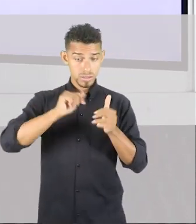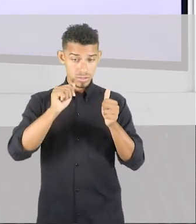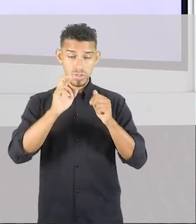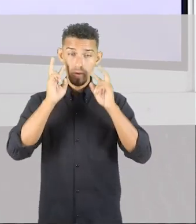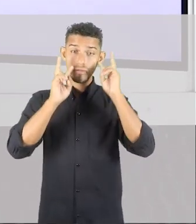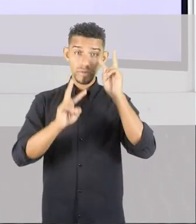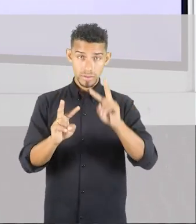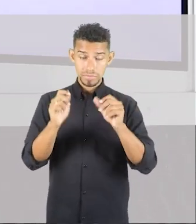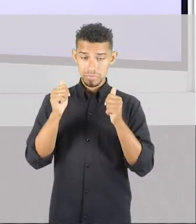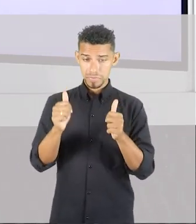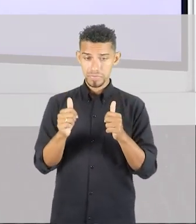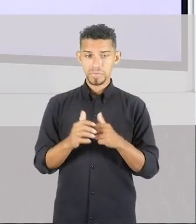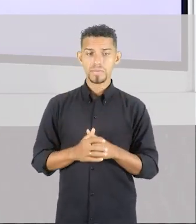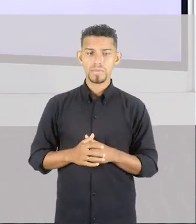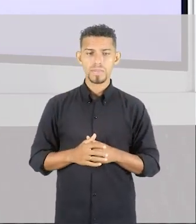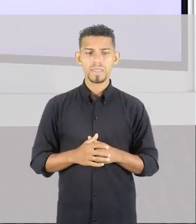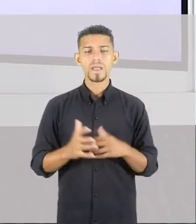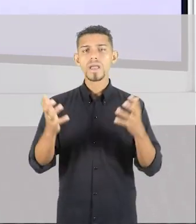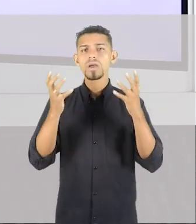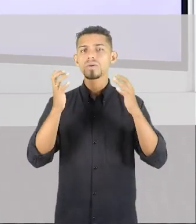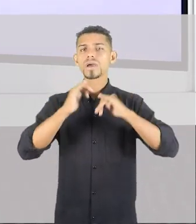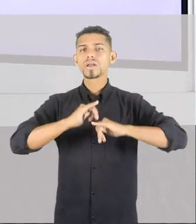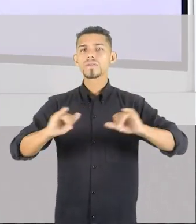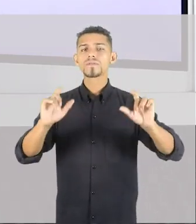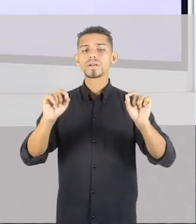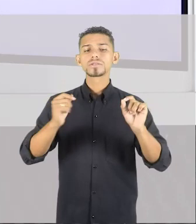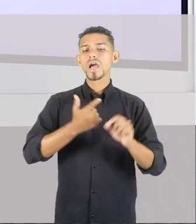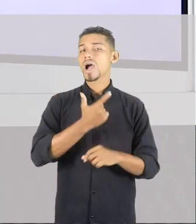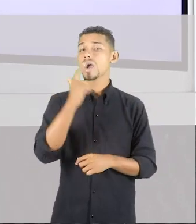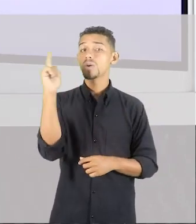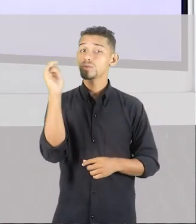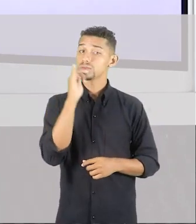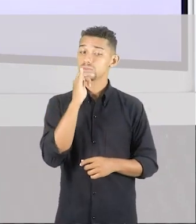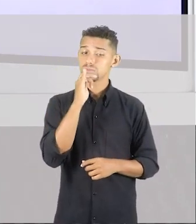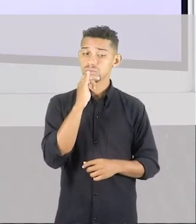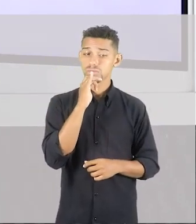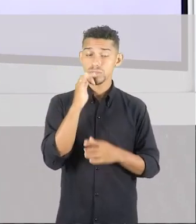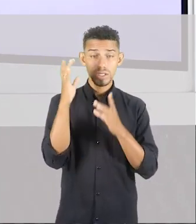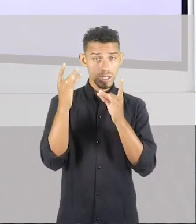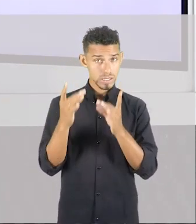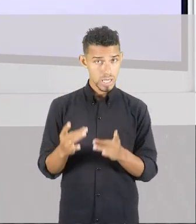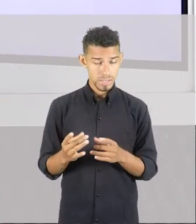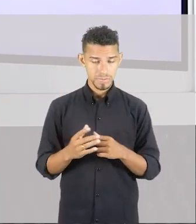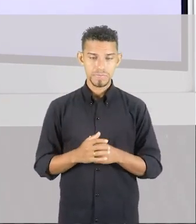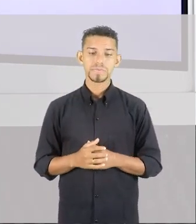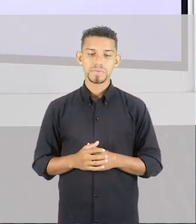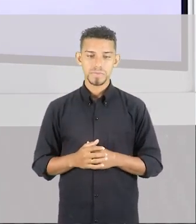aqui, eu queria falar chamar a atenção para vocês para um outro detalhe.